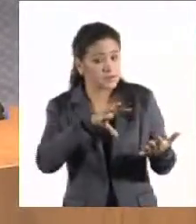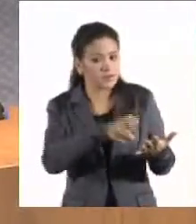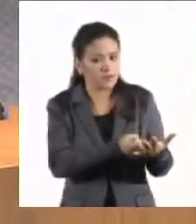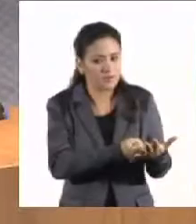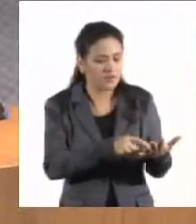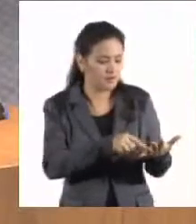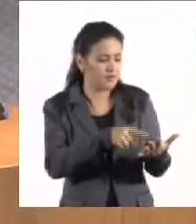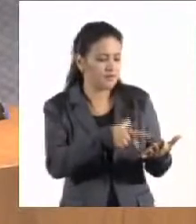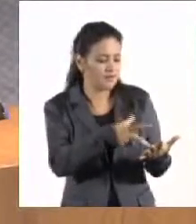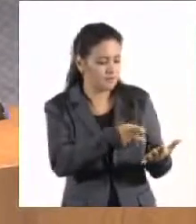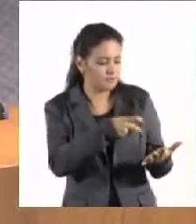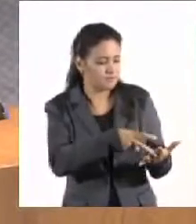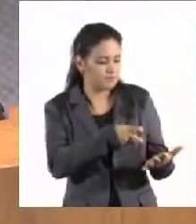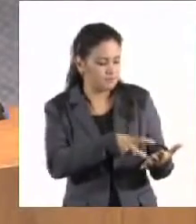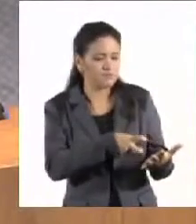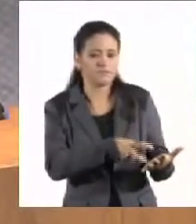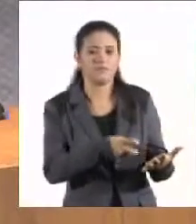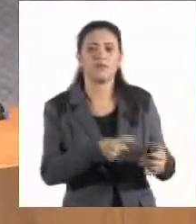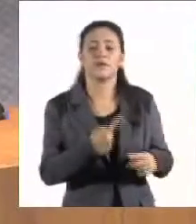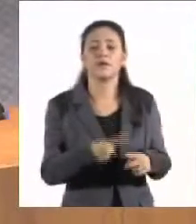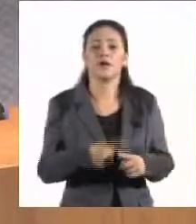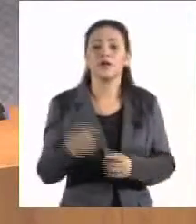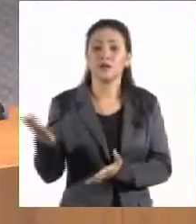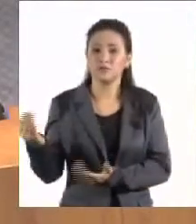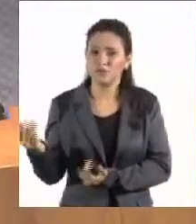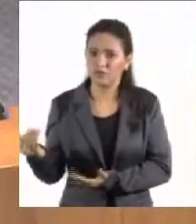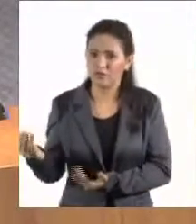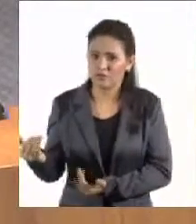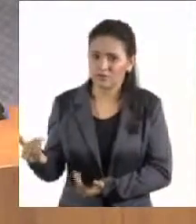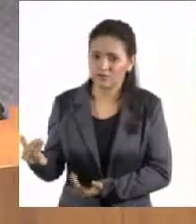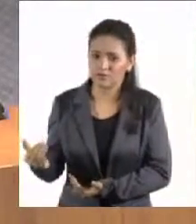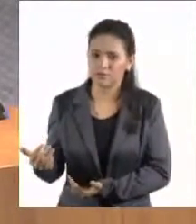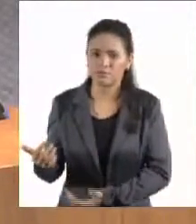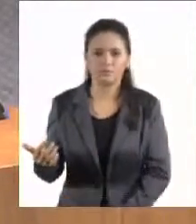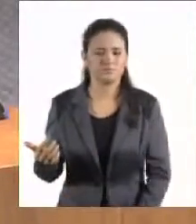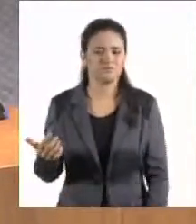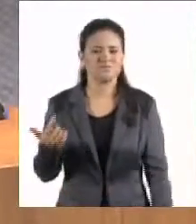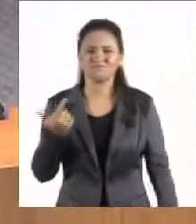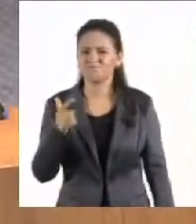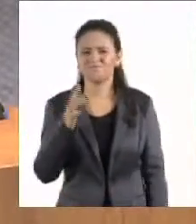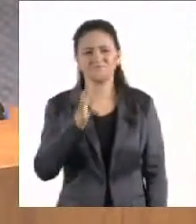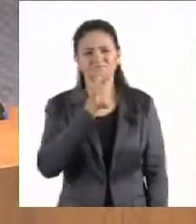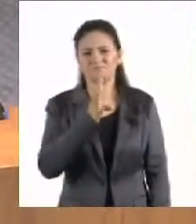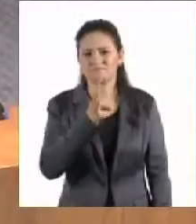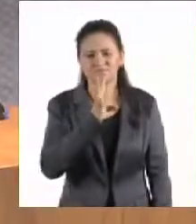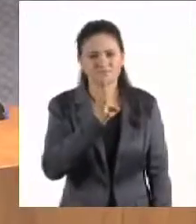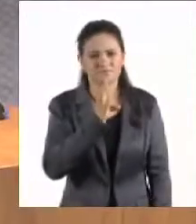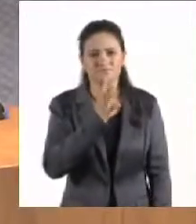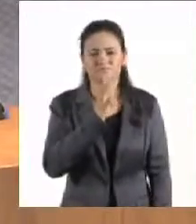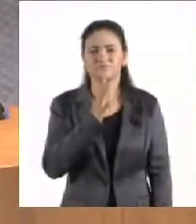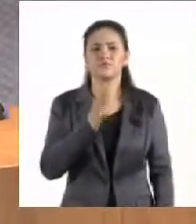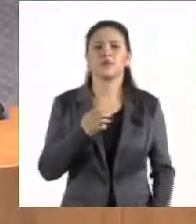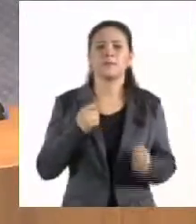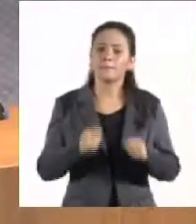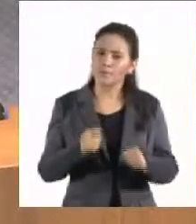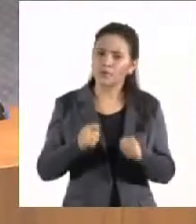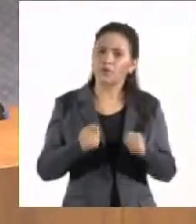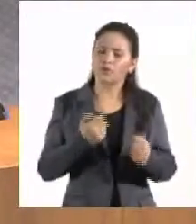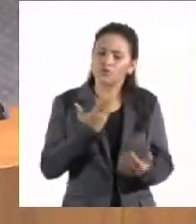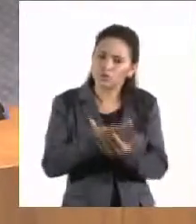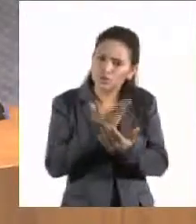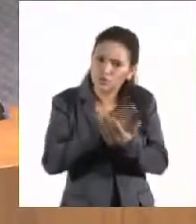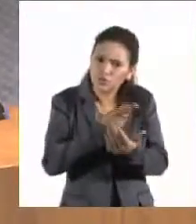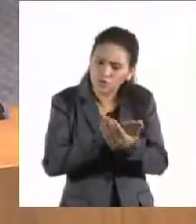que a nossa juventude, que não tenha o conhecimento, que não tenha as instruções necessárias, possam se